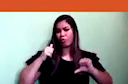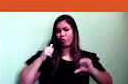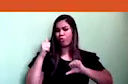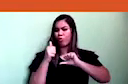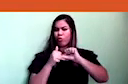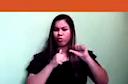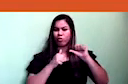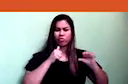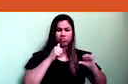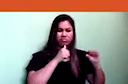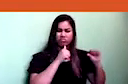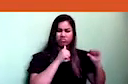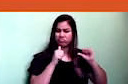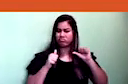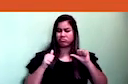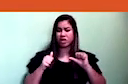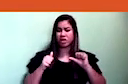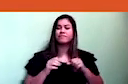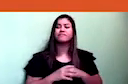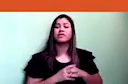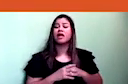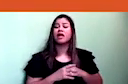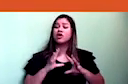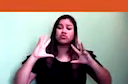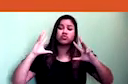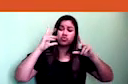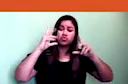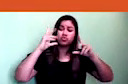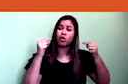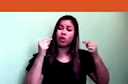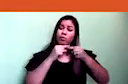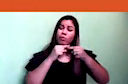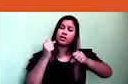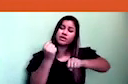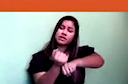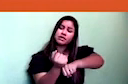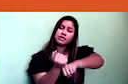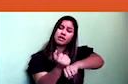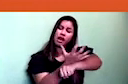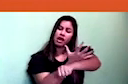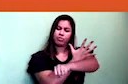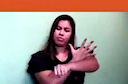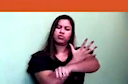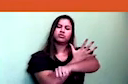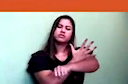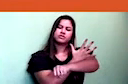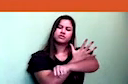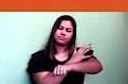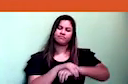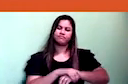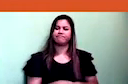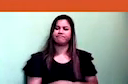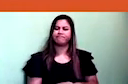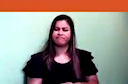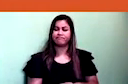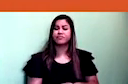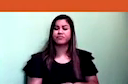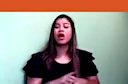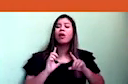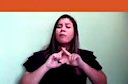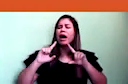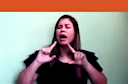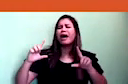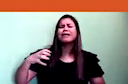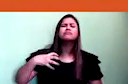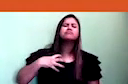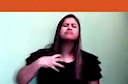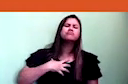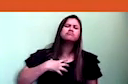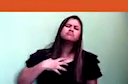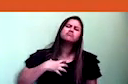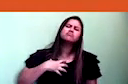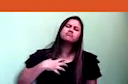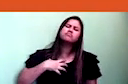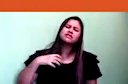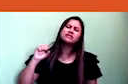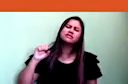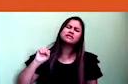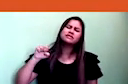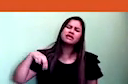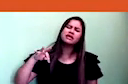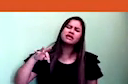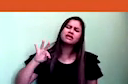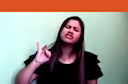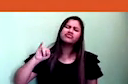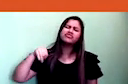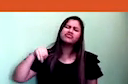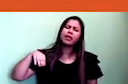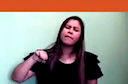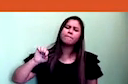dos sentimentos, né? Lembrando que o sentimento é uma resposta da emoção.